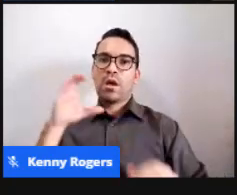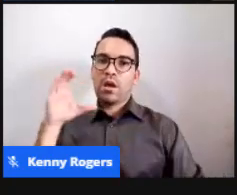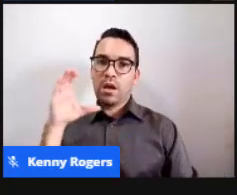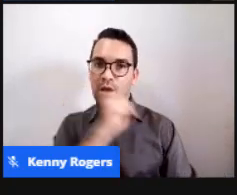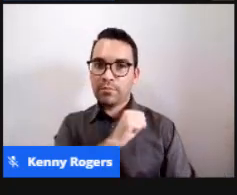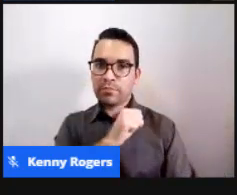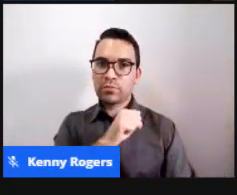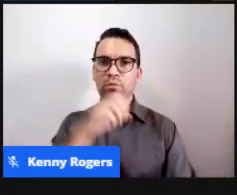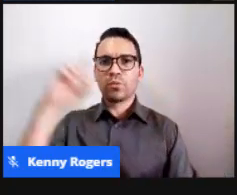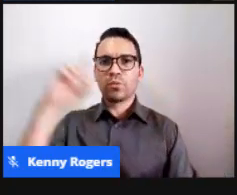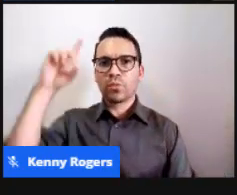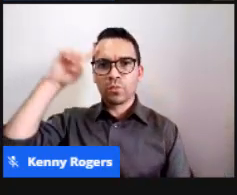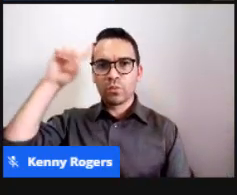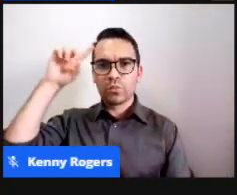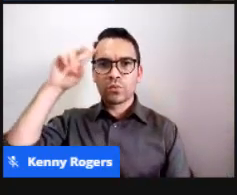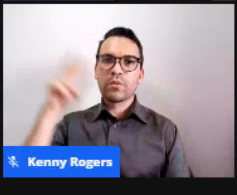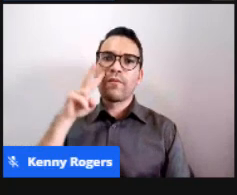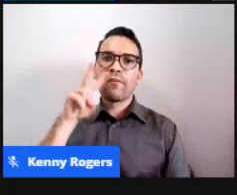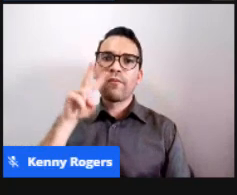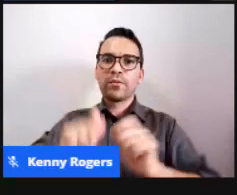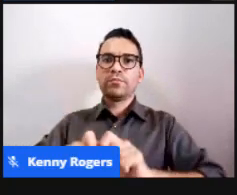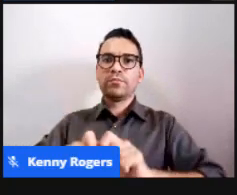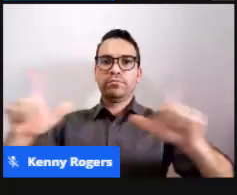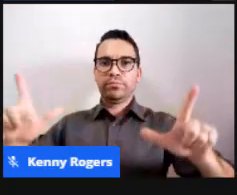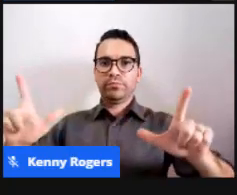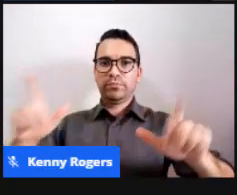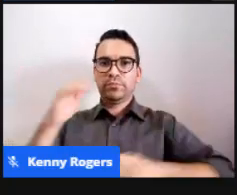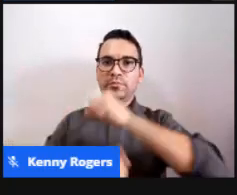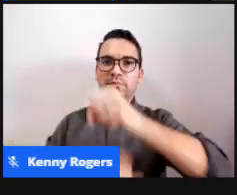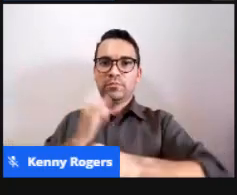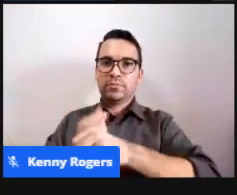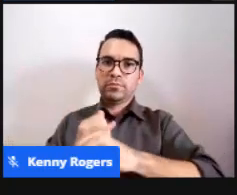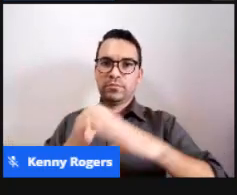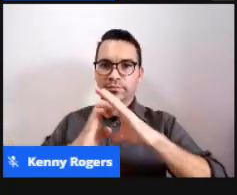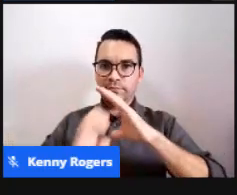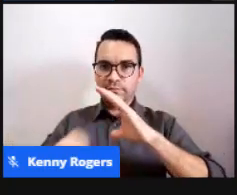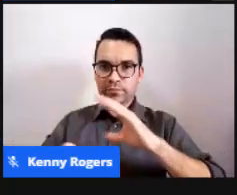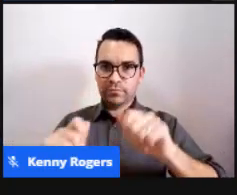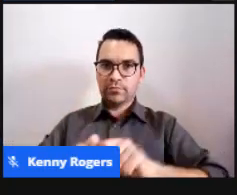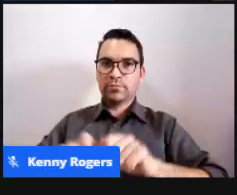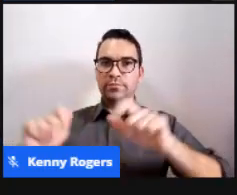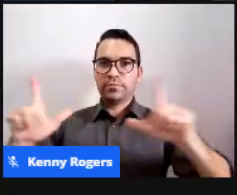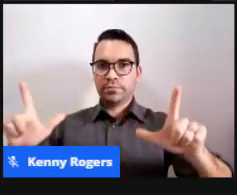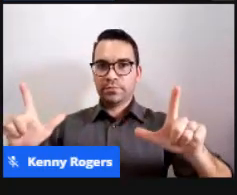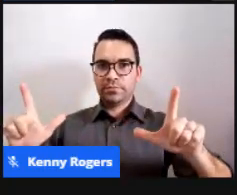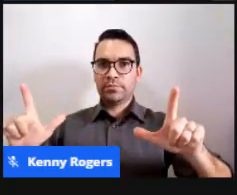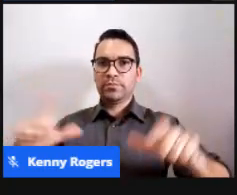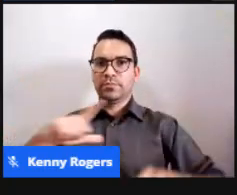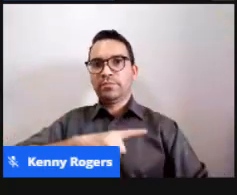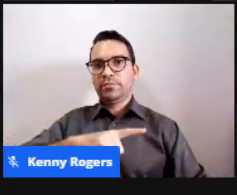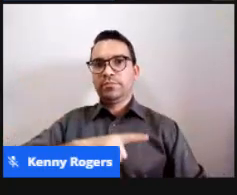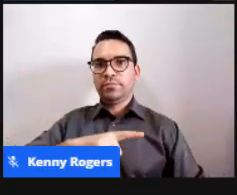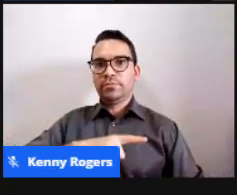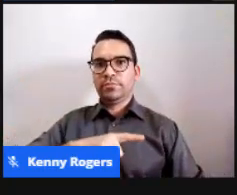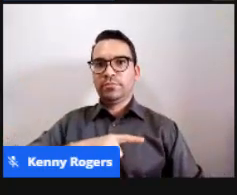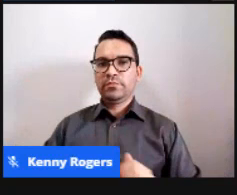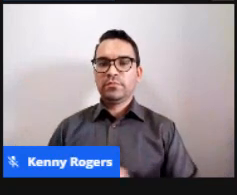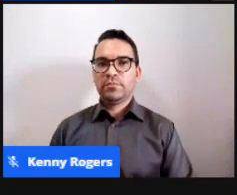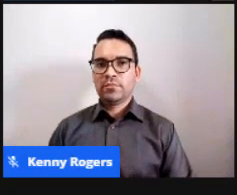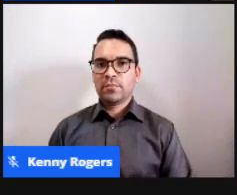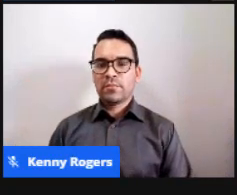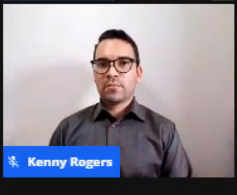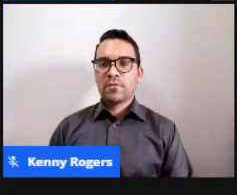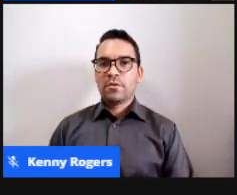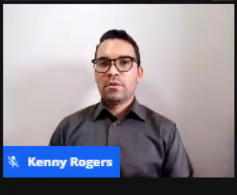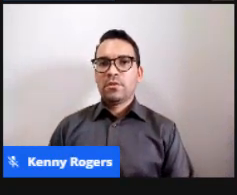e-mail todos os dias, né, e a gente responde. Então, passem a utilizar. Se vocês não recebem